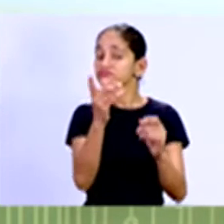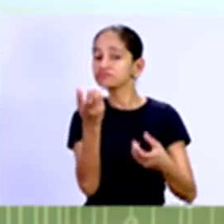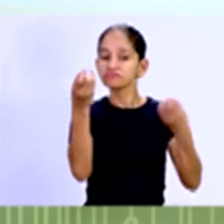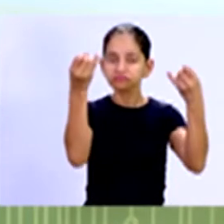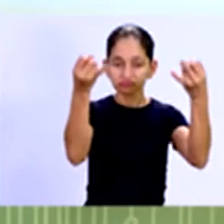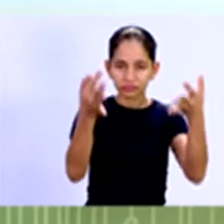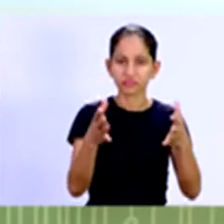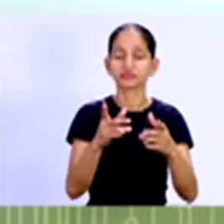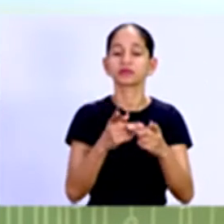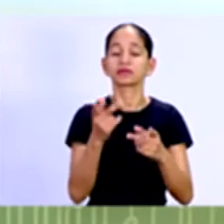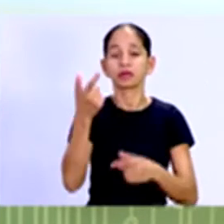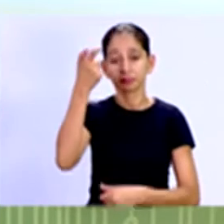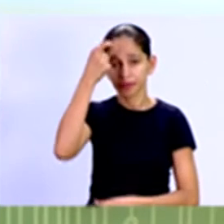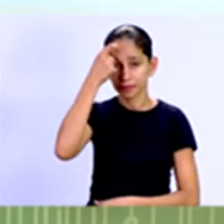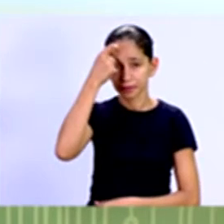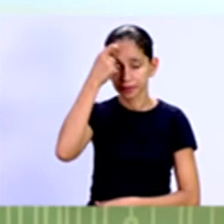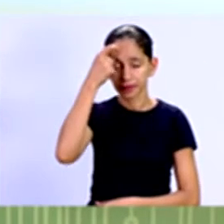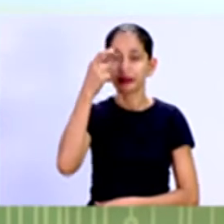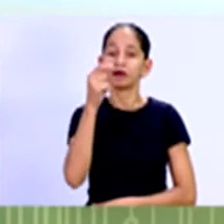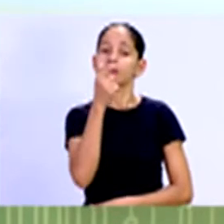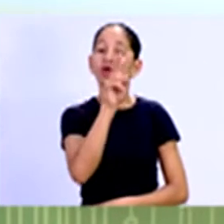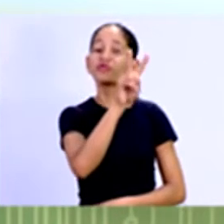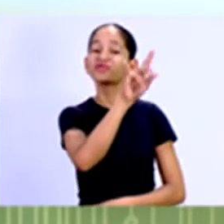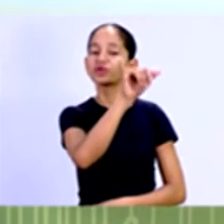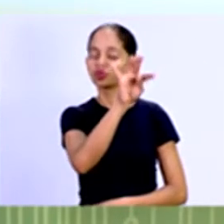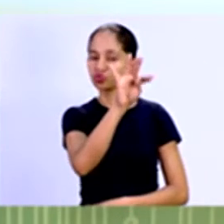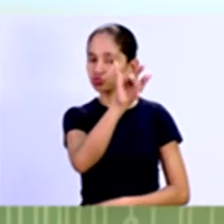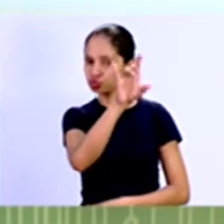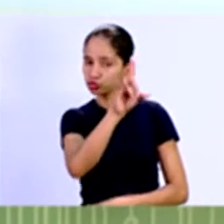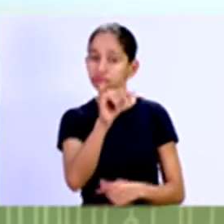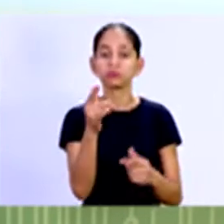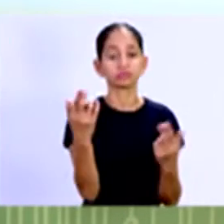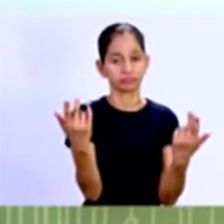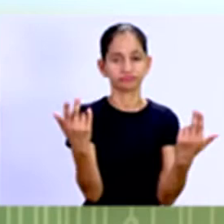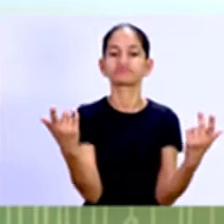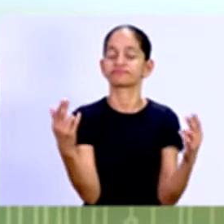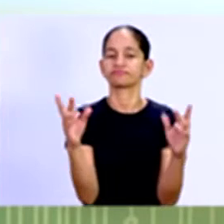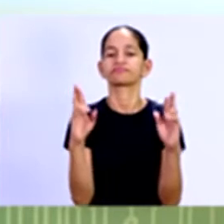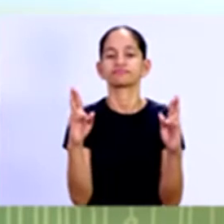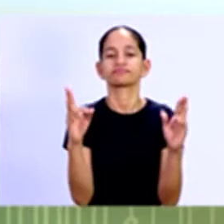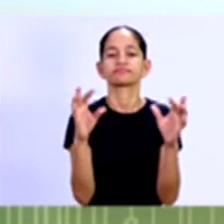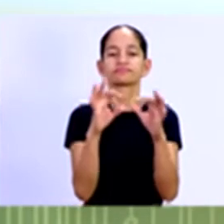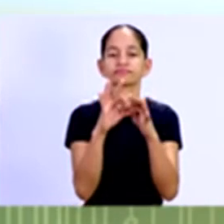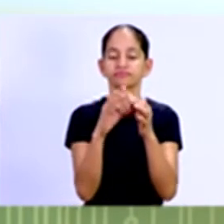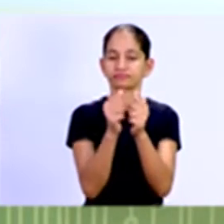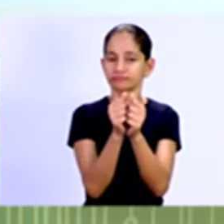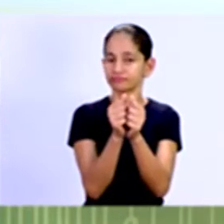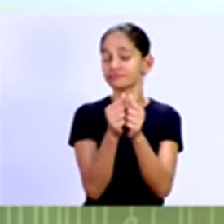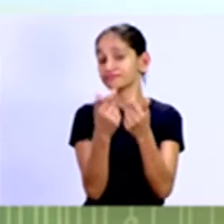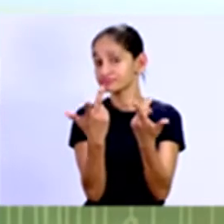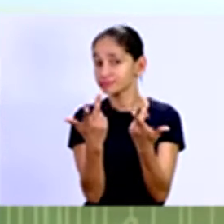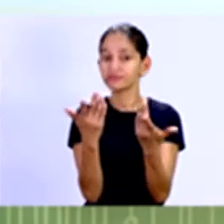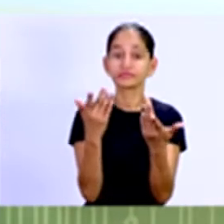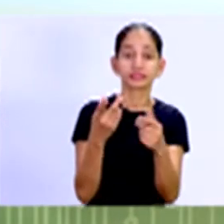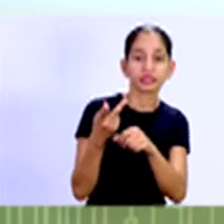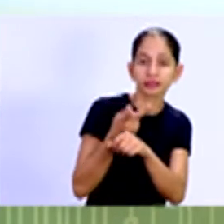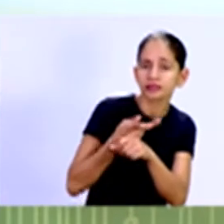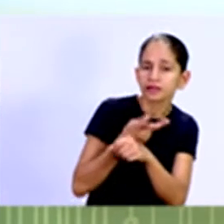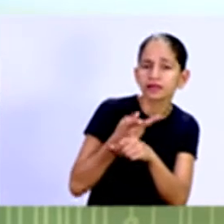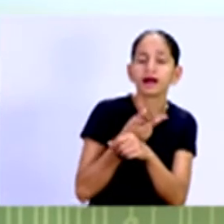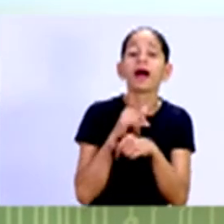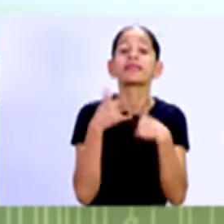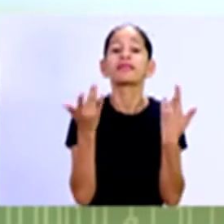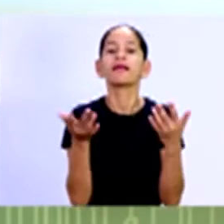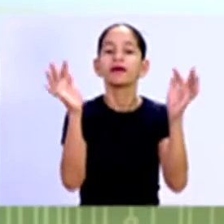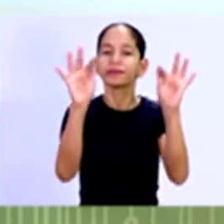o sujeito moral e o sujeito ético, ele é um sujeito virtuoso, né? Porque ele está sempre buscando essa